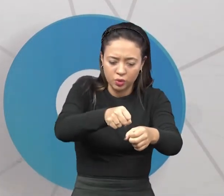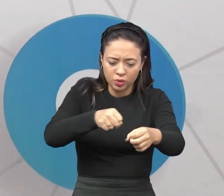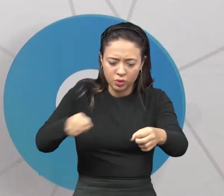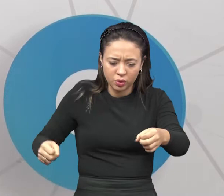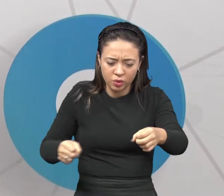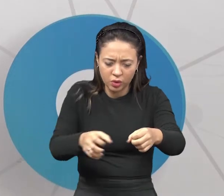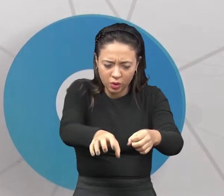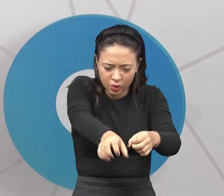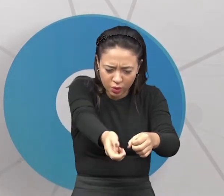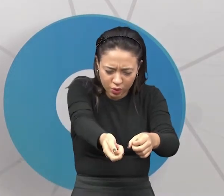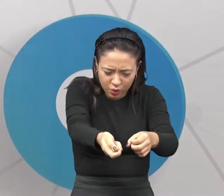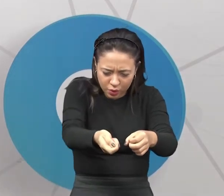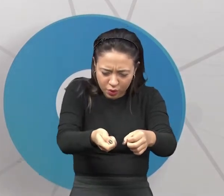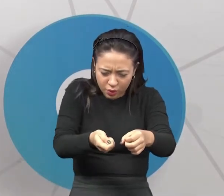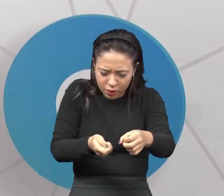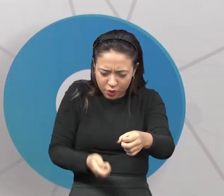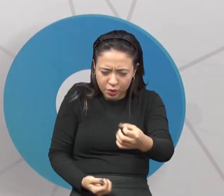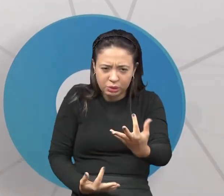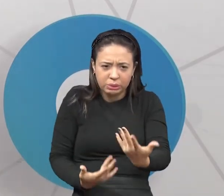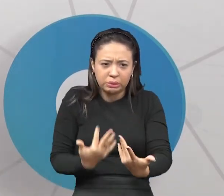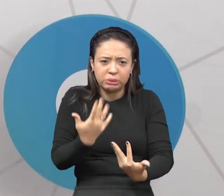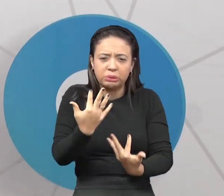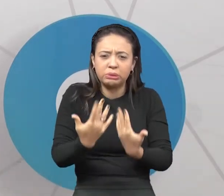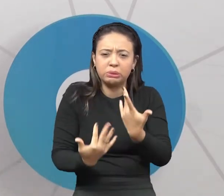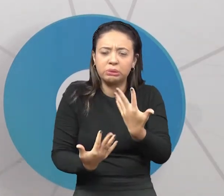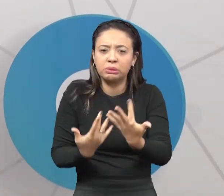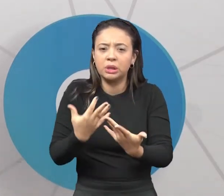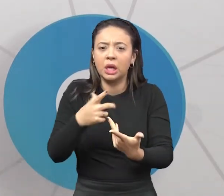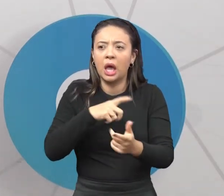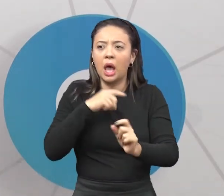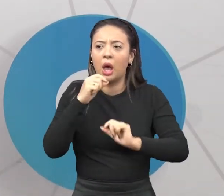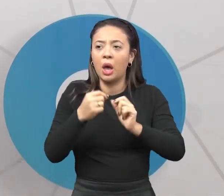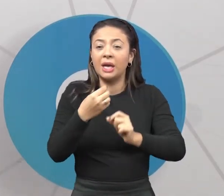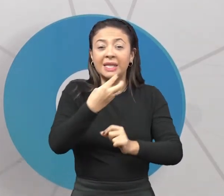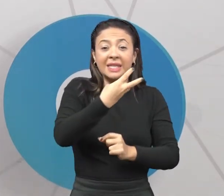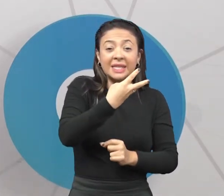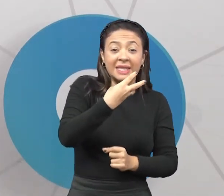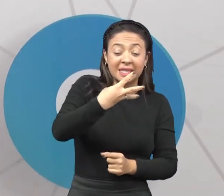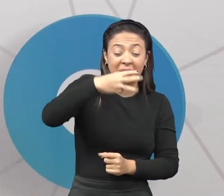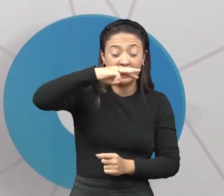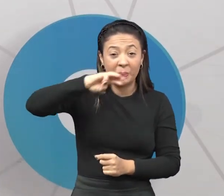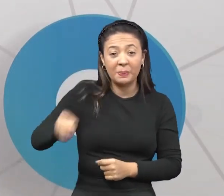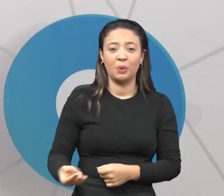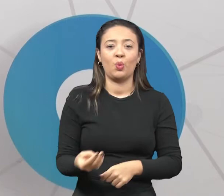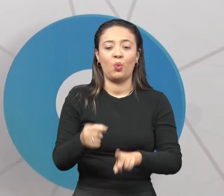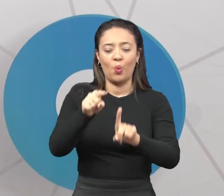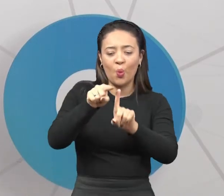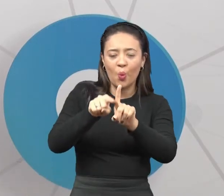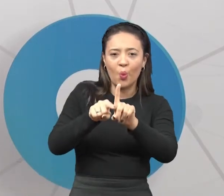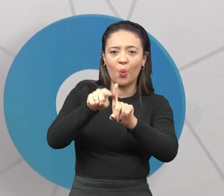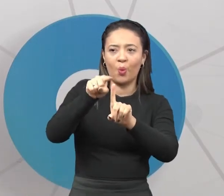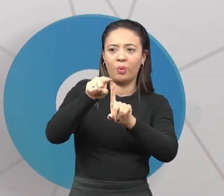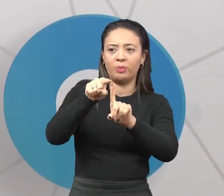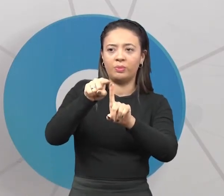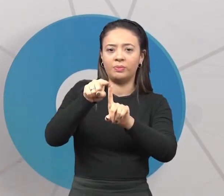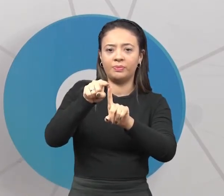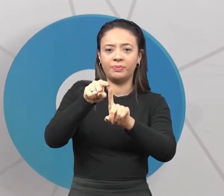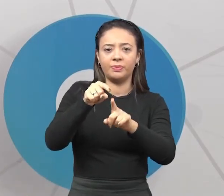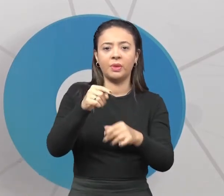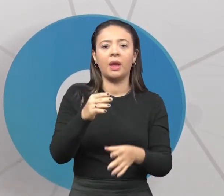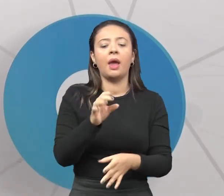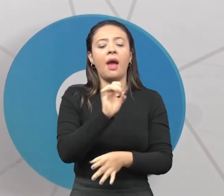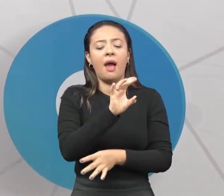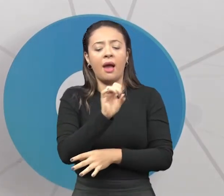no momento que ela sai do forno, ela está medindo ali 3.000 graus Celsius. A cada 30